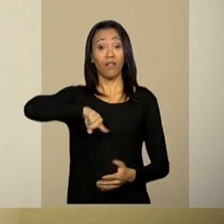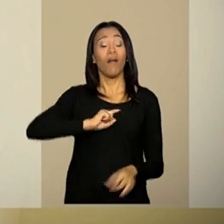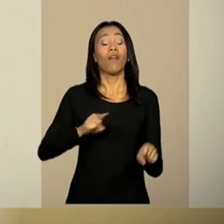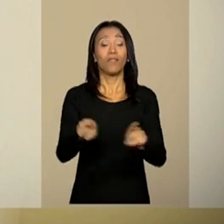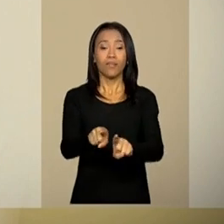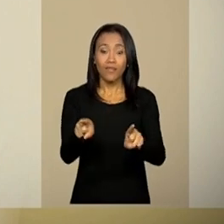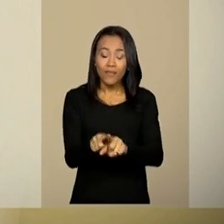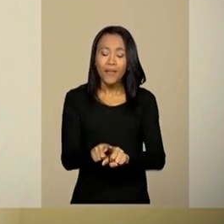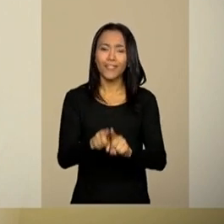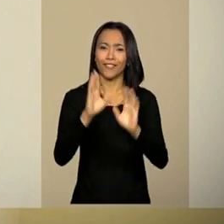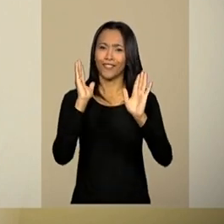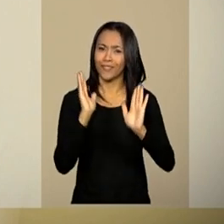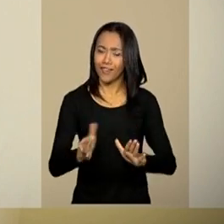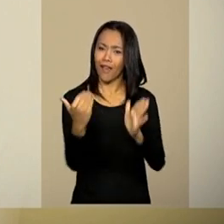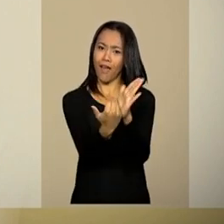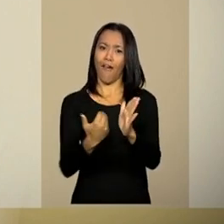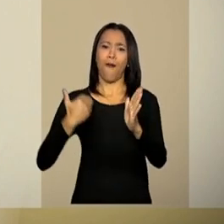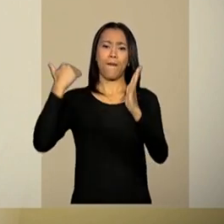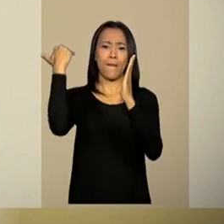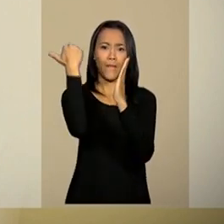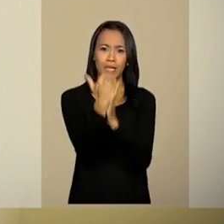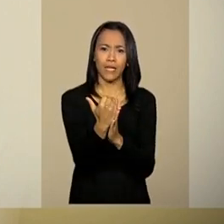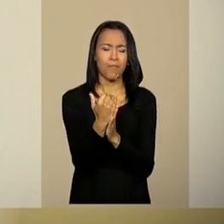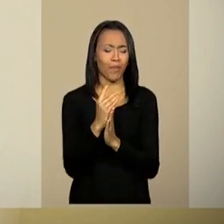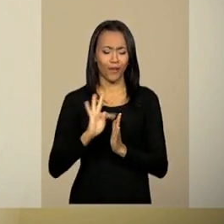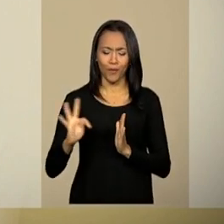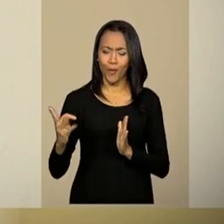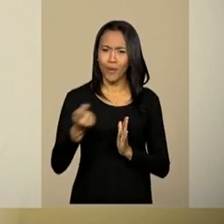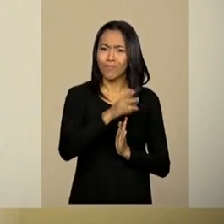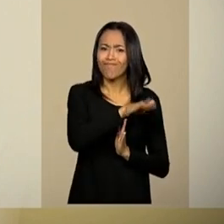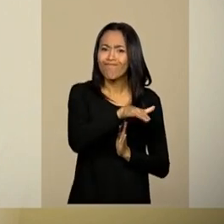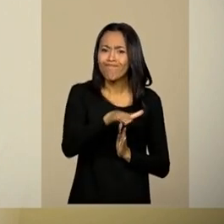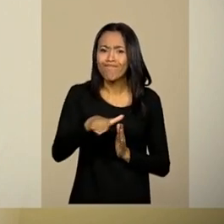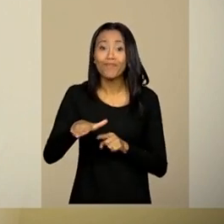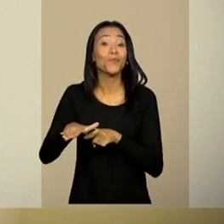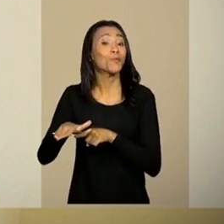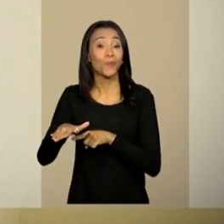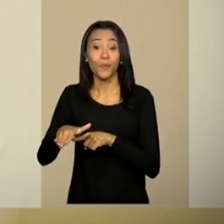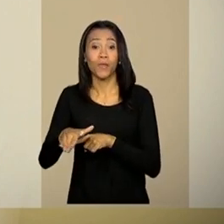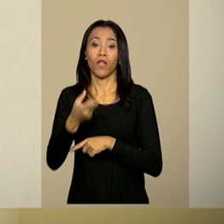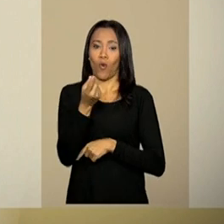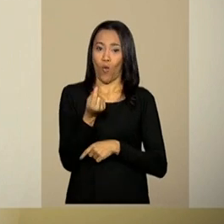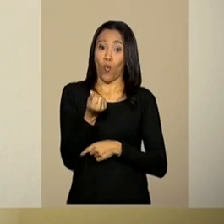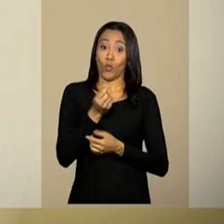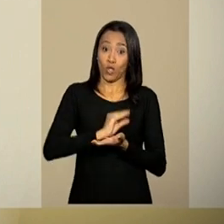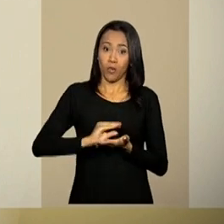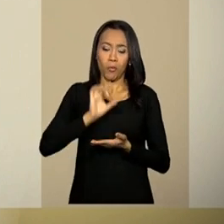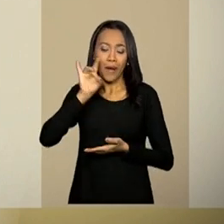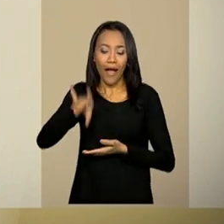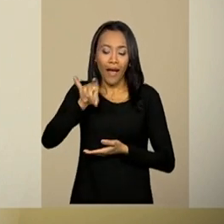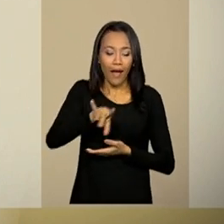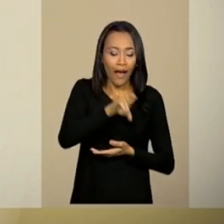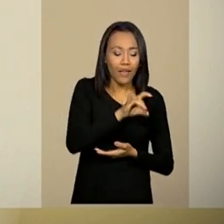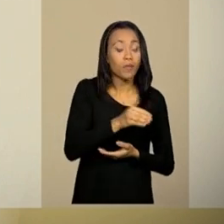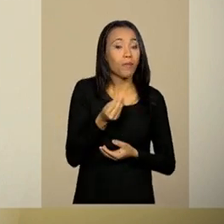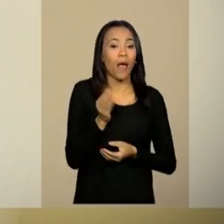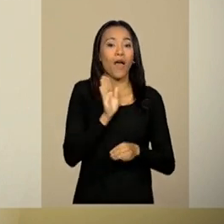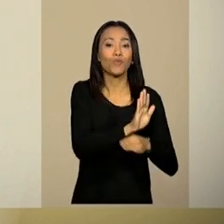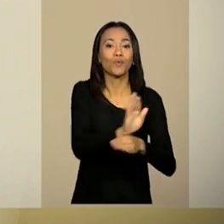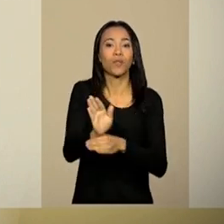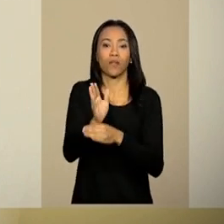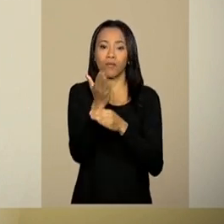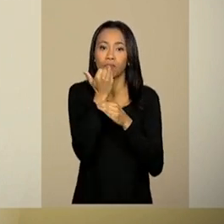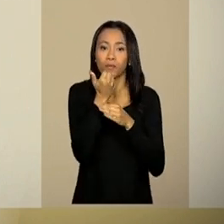também Luciano aumentamos aí para todas as crianças o valor repassado por aluno para alimentação